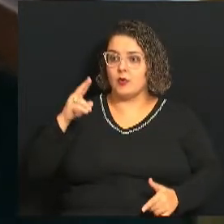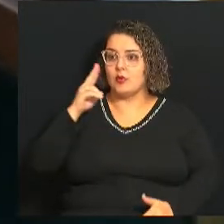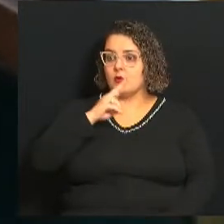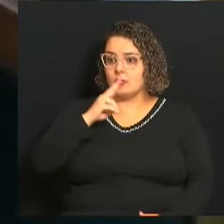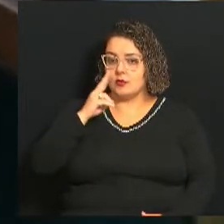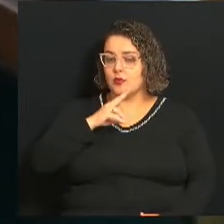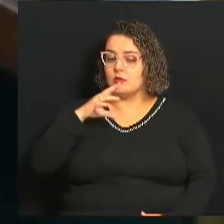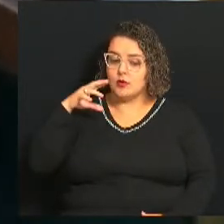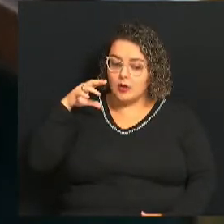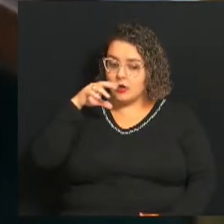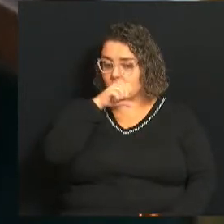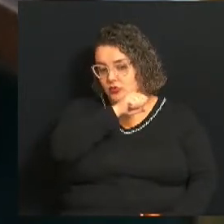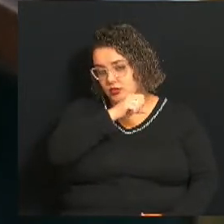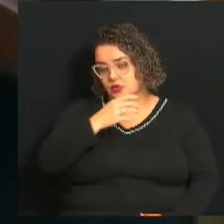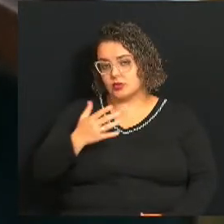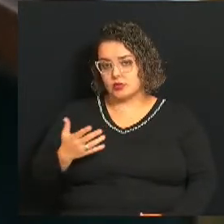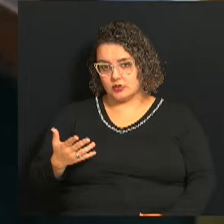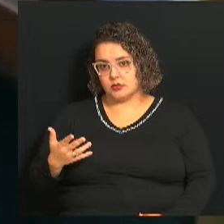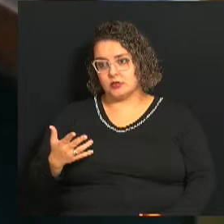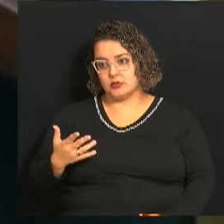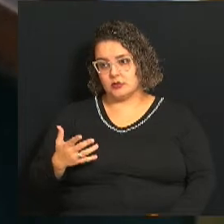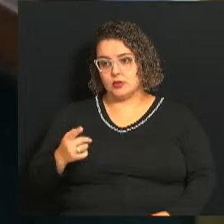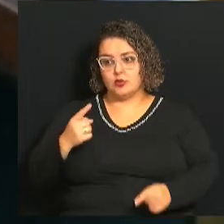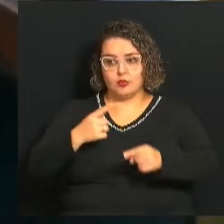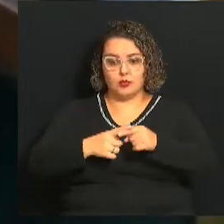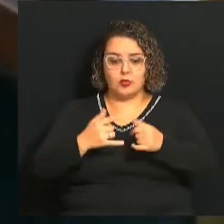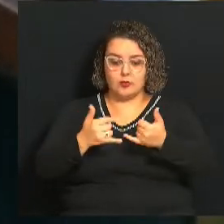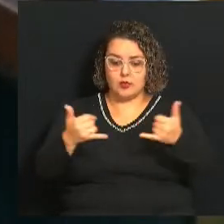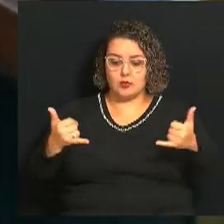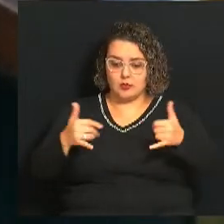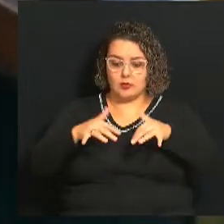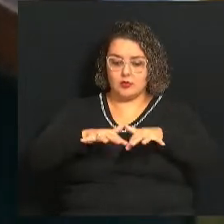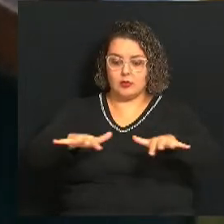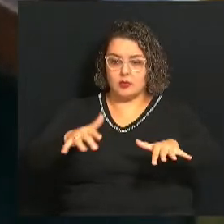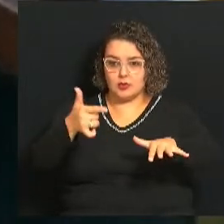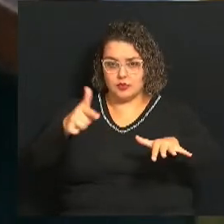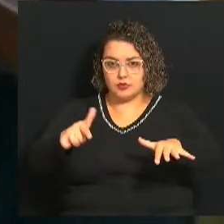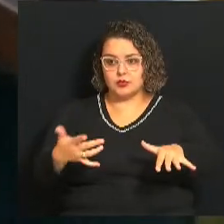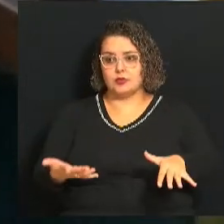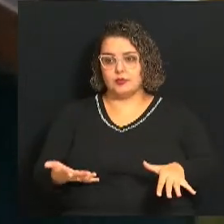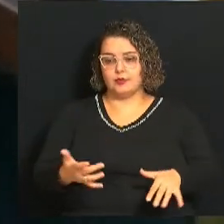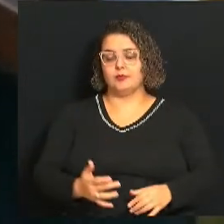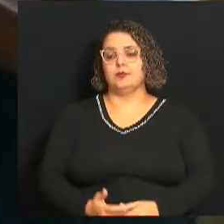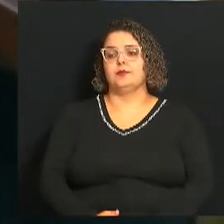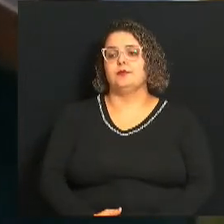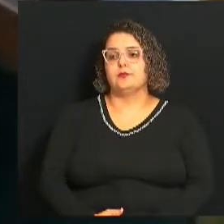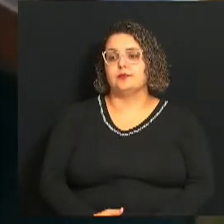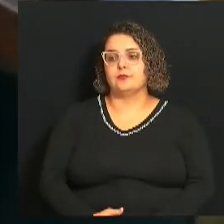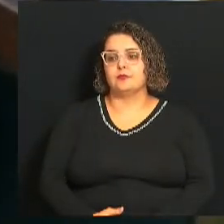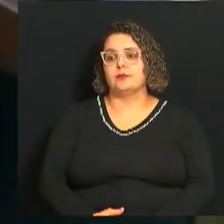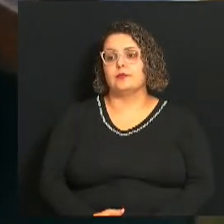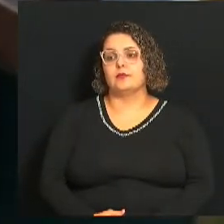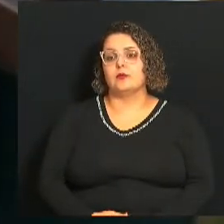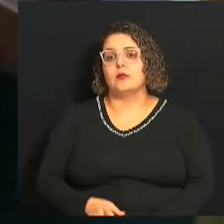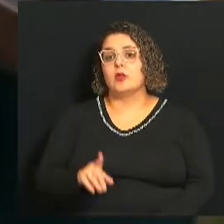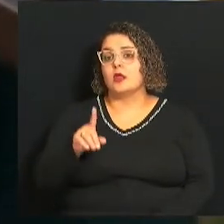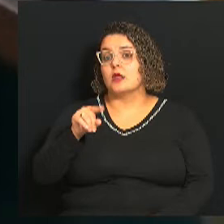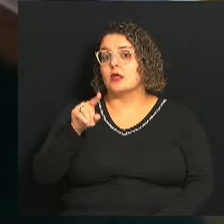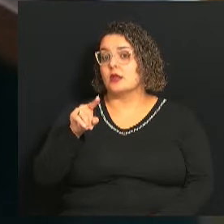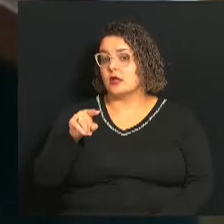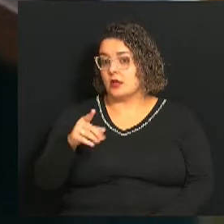intervenção, né? Porque a energia tem que ser restabelecida. E aí,